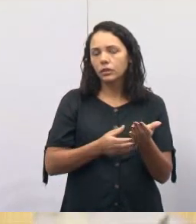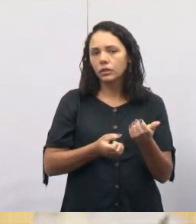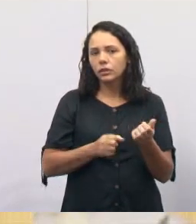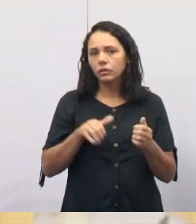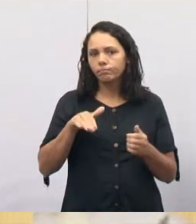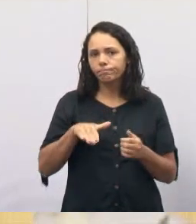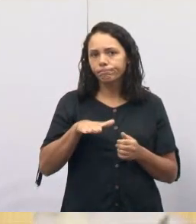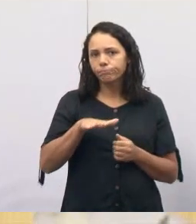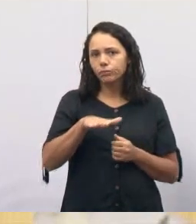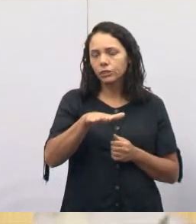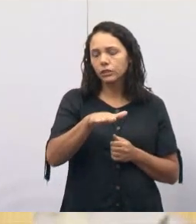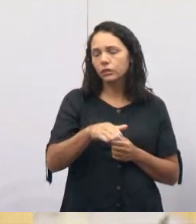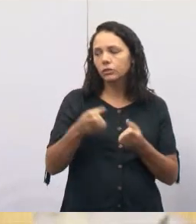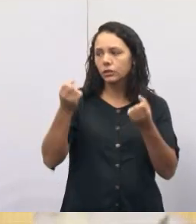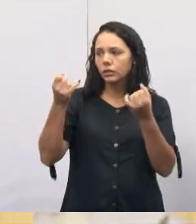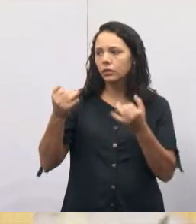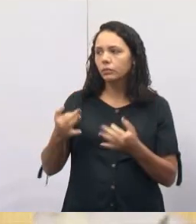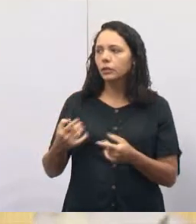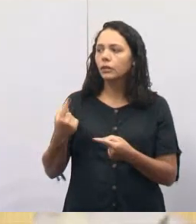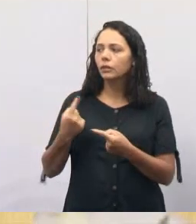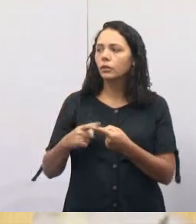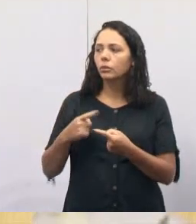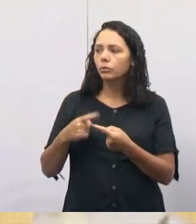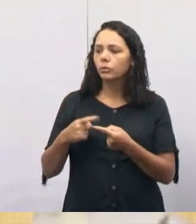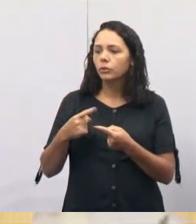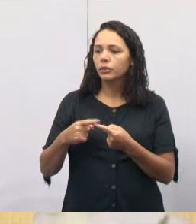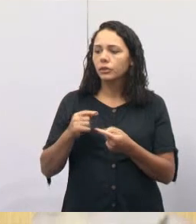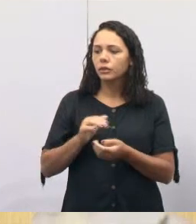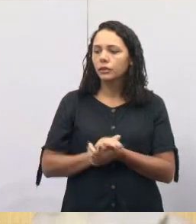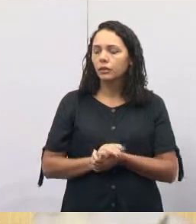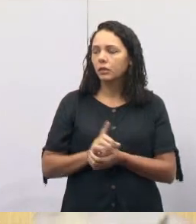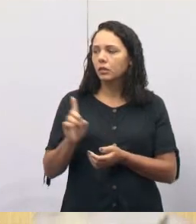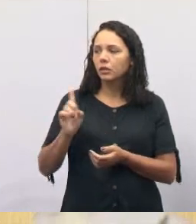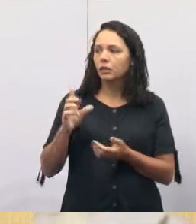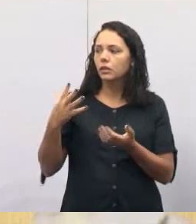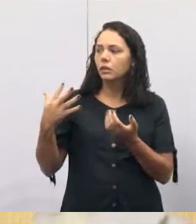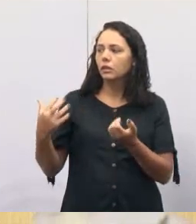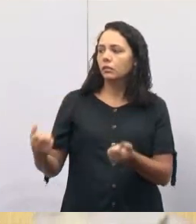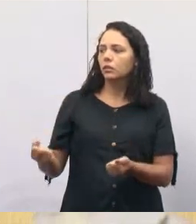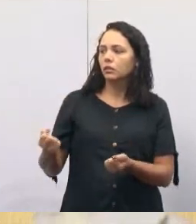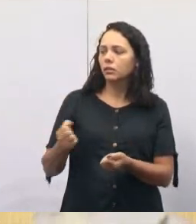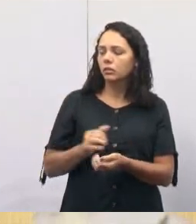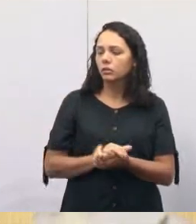razões específicas para a não adesão ao sistema.